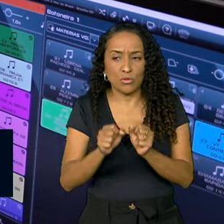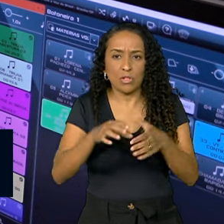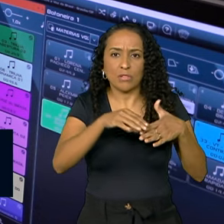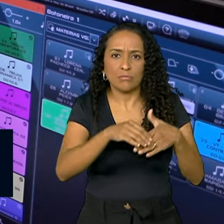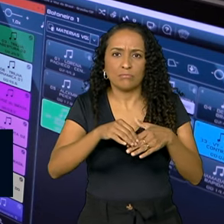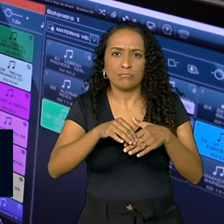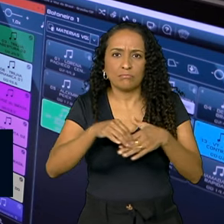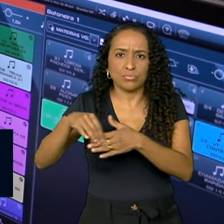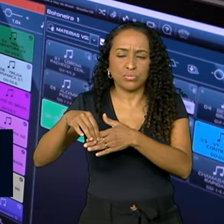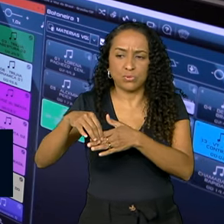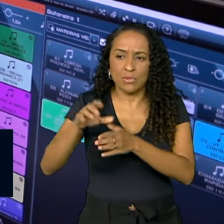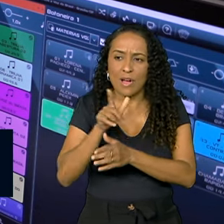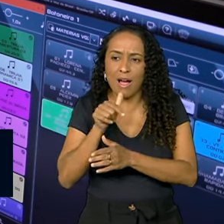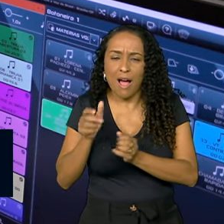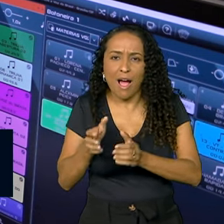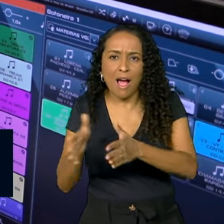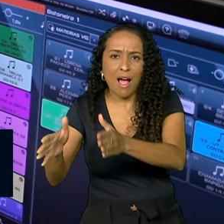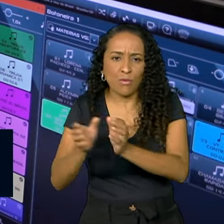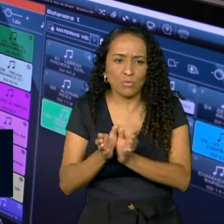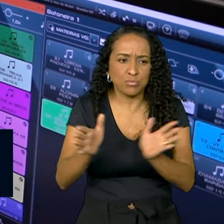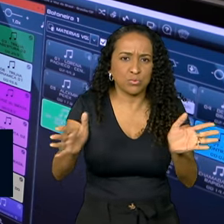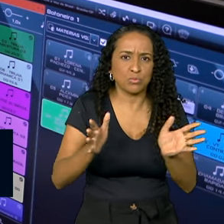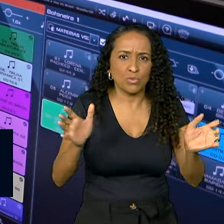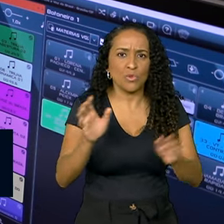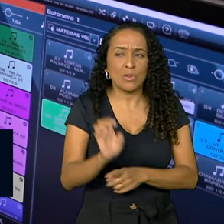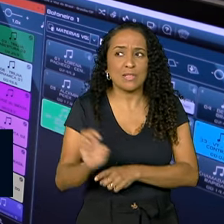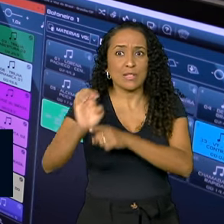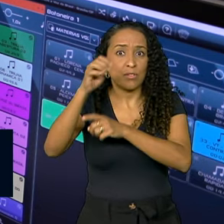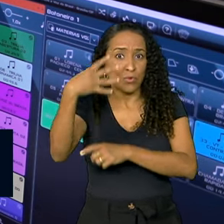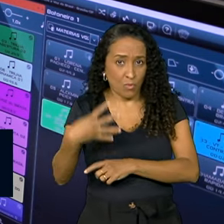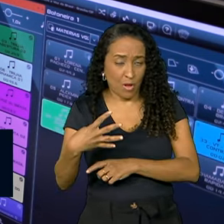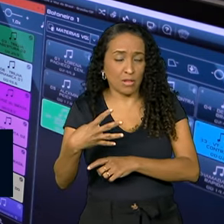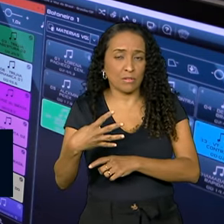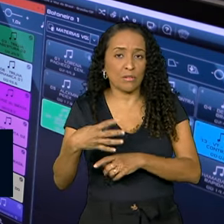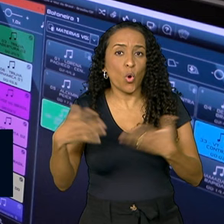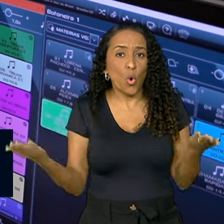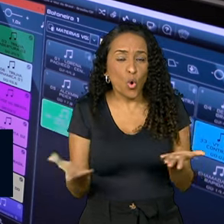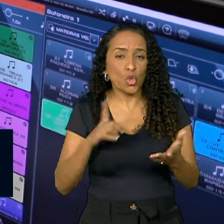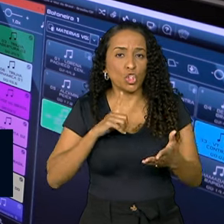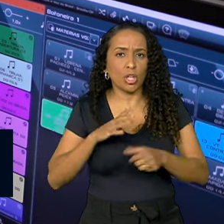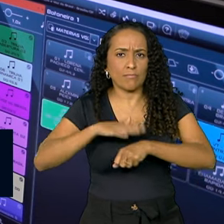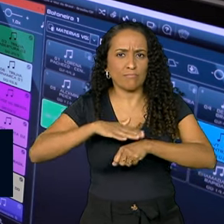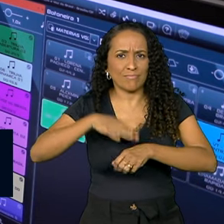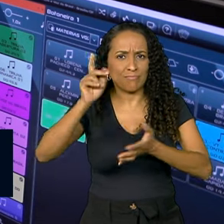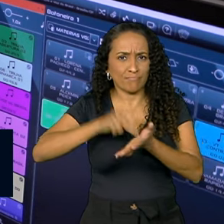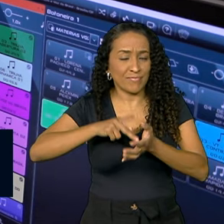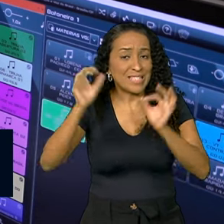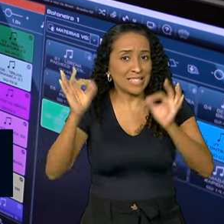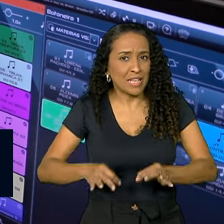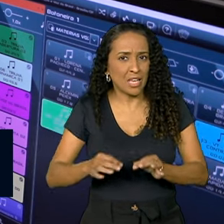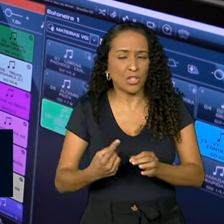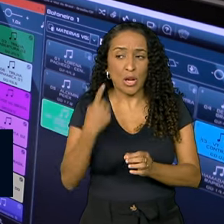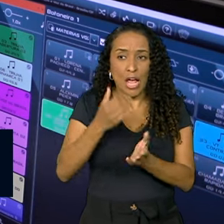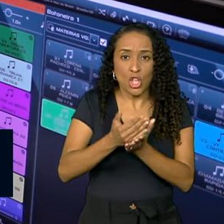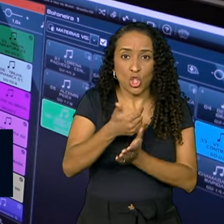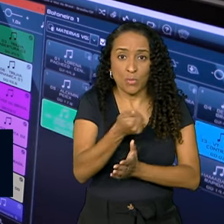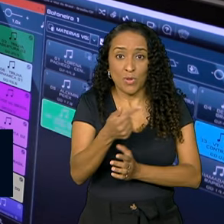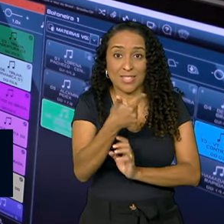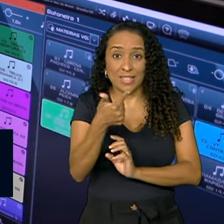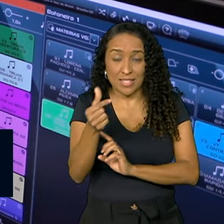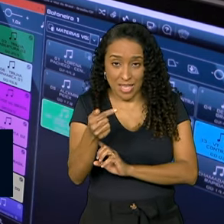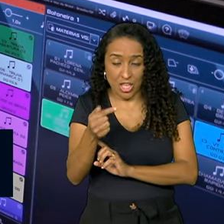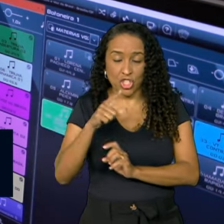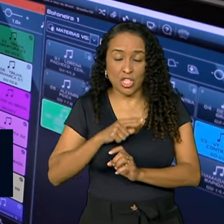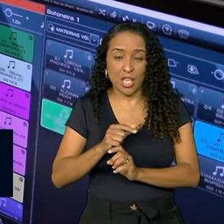água por ess para atender esses a demanda desses quatro Estados Então hoje a gente tem operacional já desde 2017 o eixo